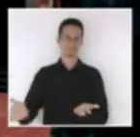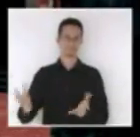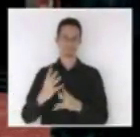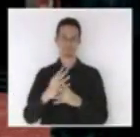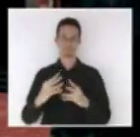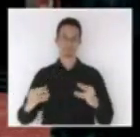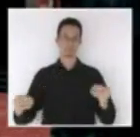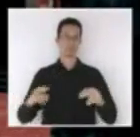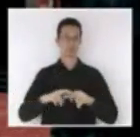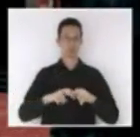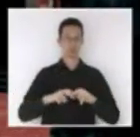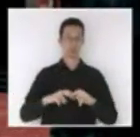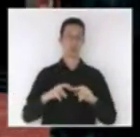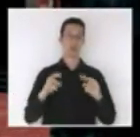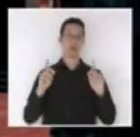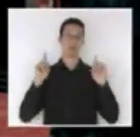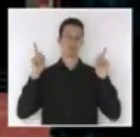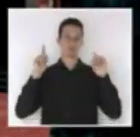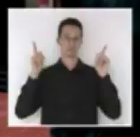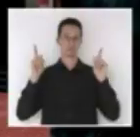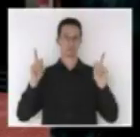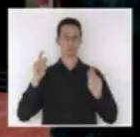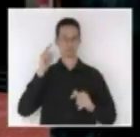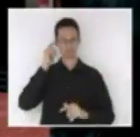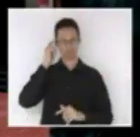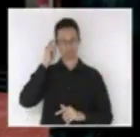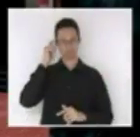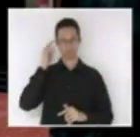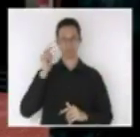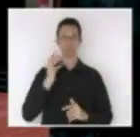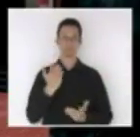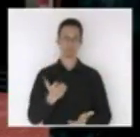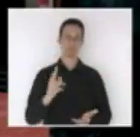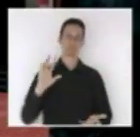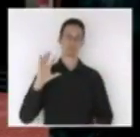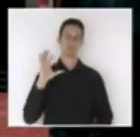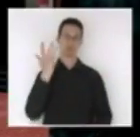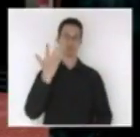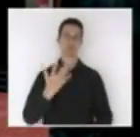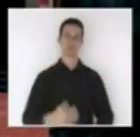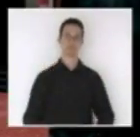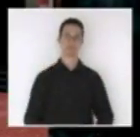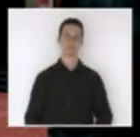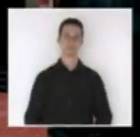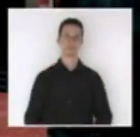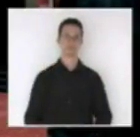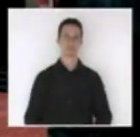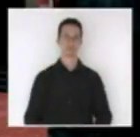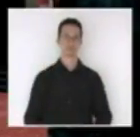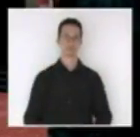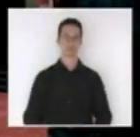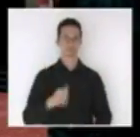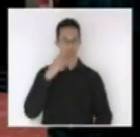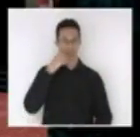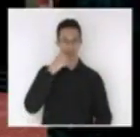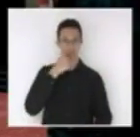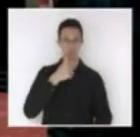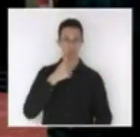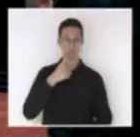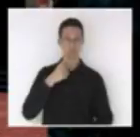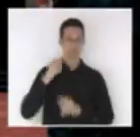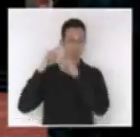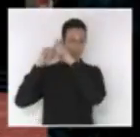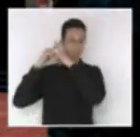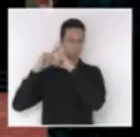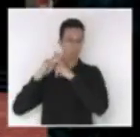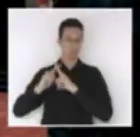diversão. E assim foi que sucedeu. Uma prendinha de trança, pouco mais que uma